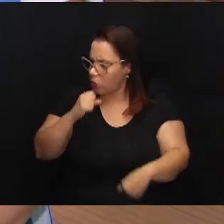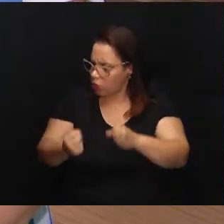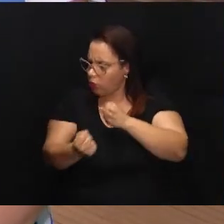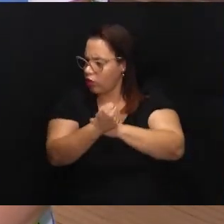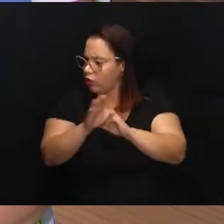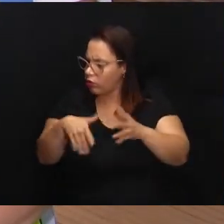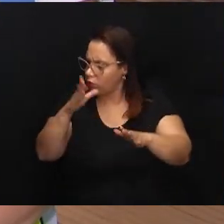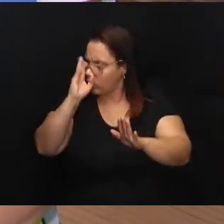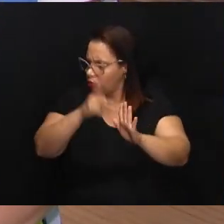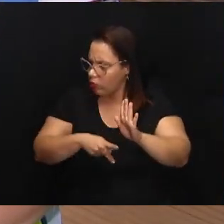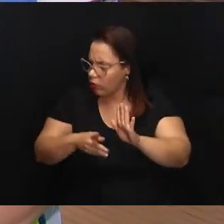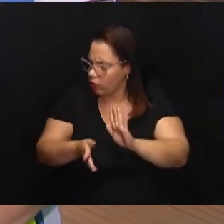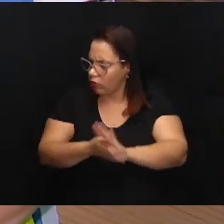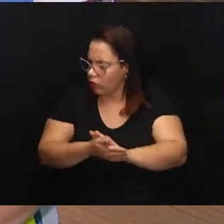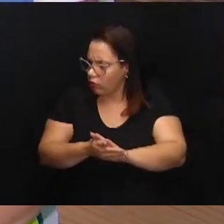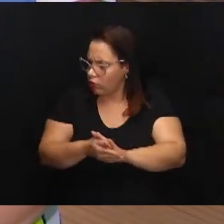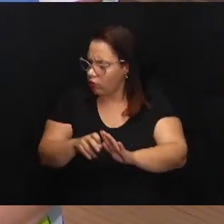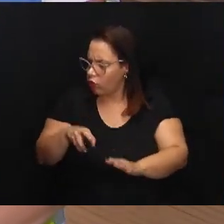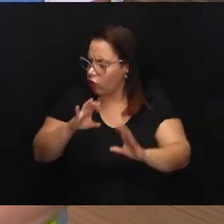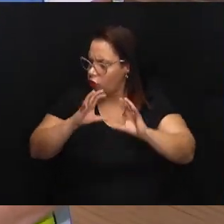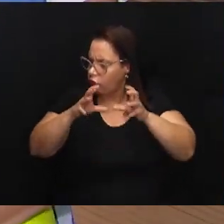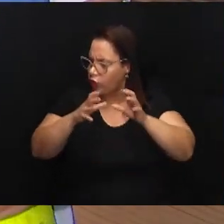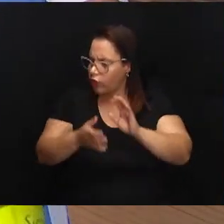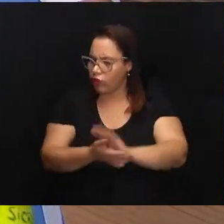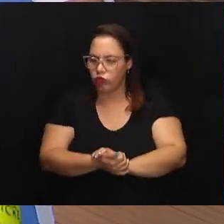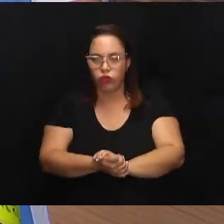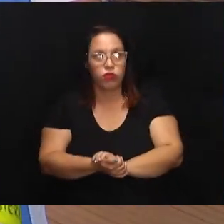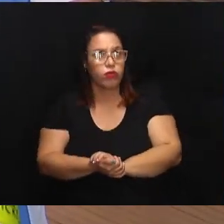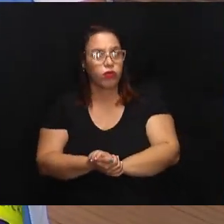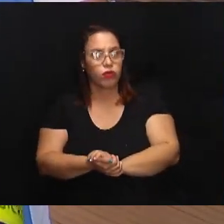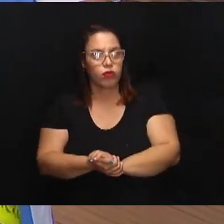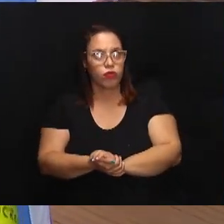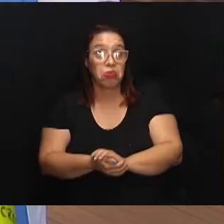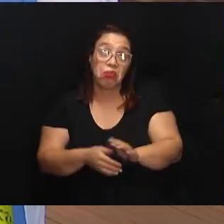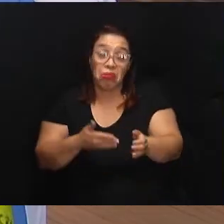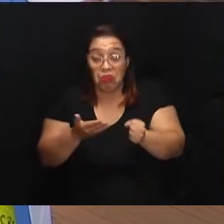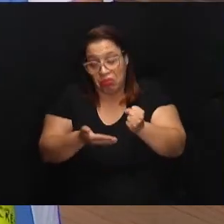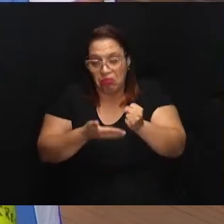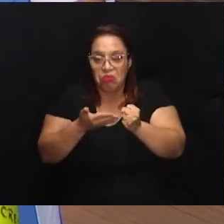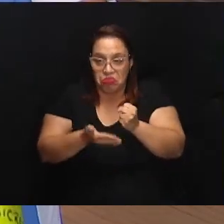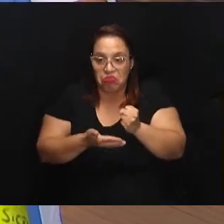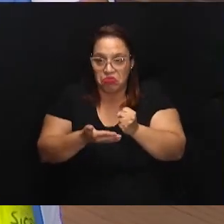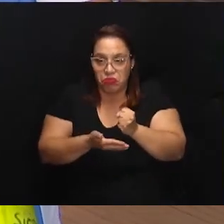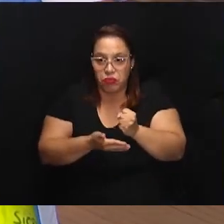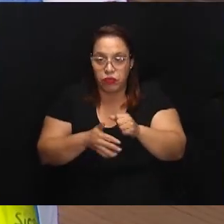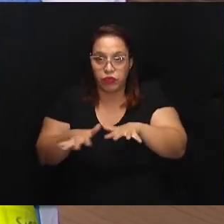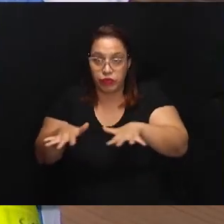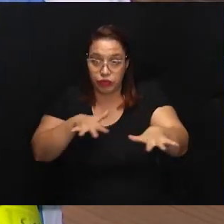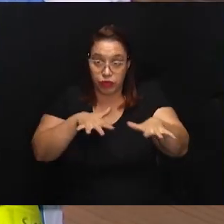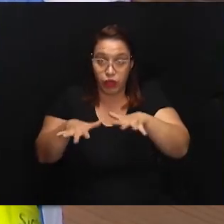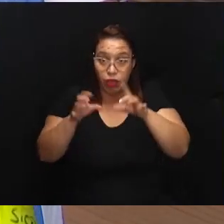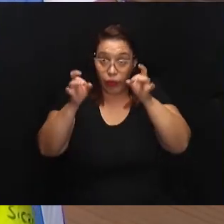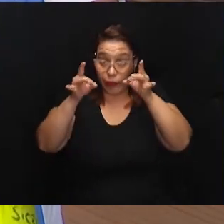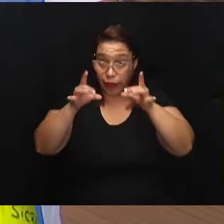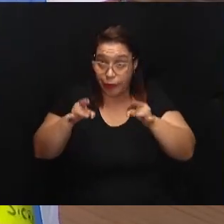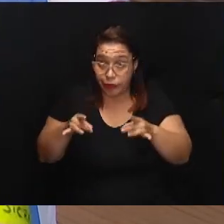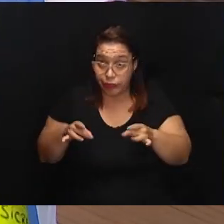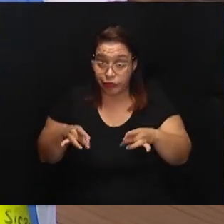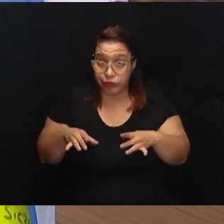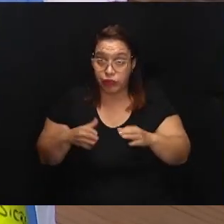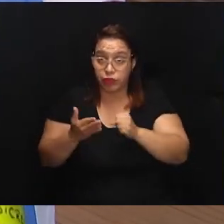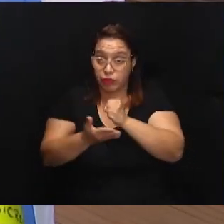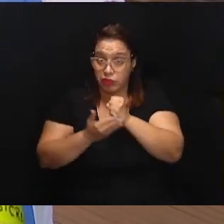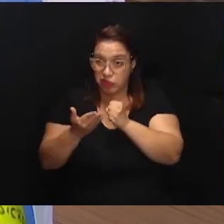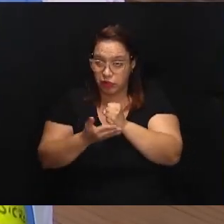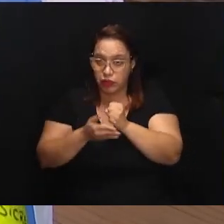bloqueio. Quais são os principais movimentos dentro do voleibol? O voleibol tem muitos fundamentos e movimentos específicos, né? Os